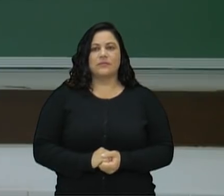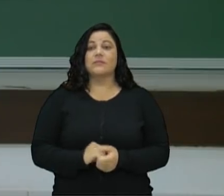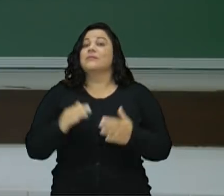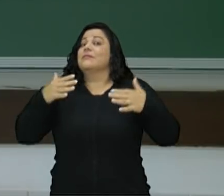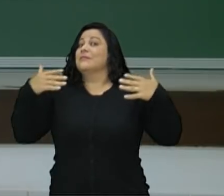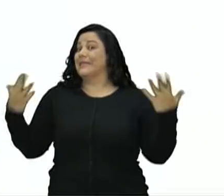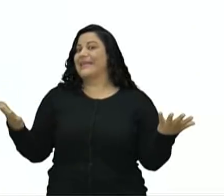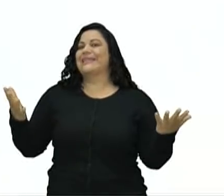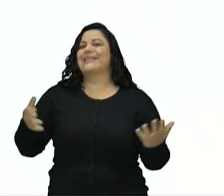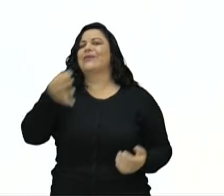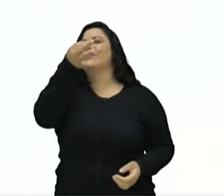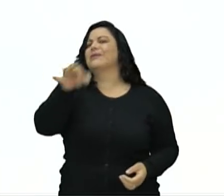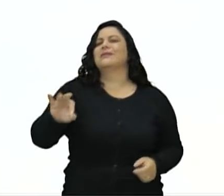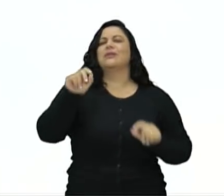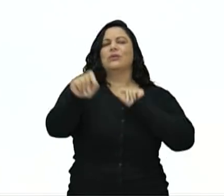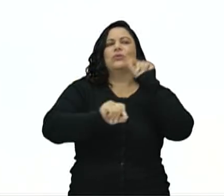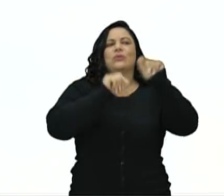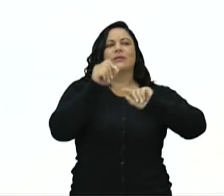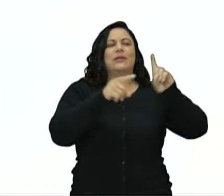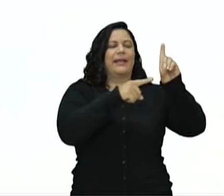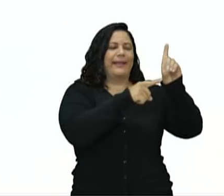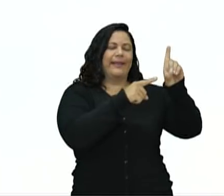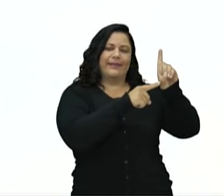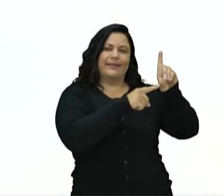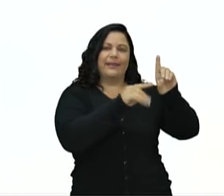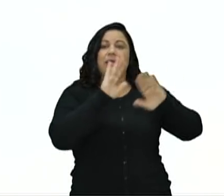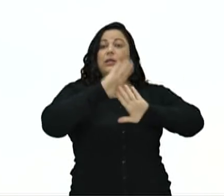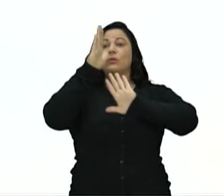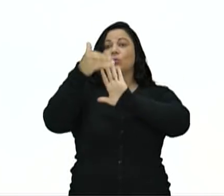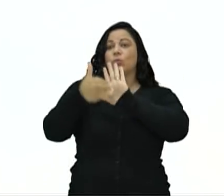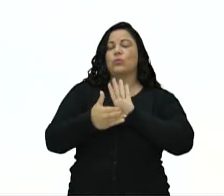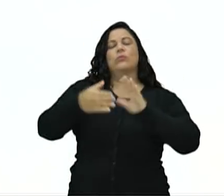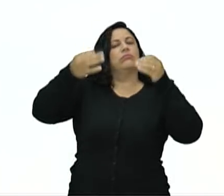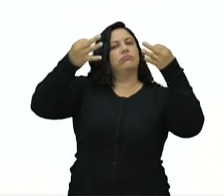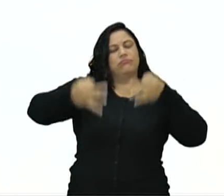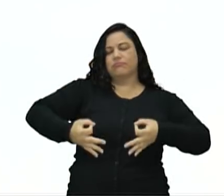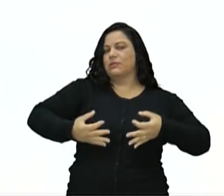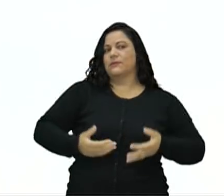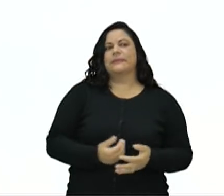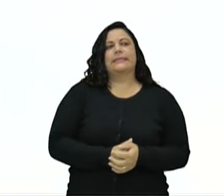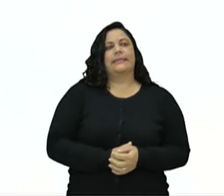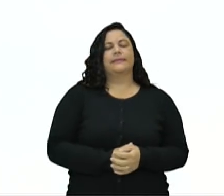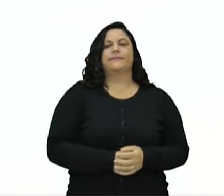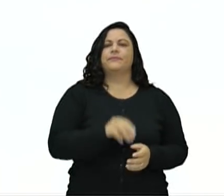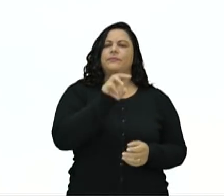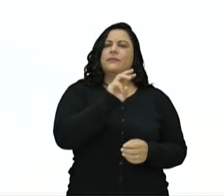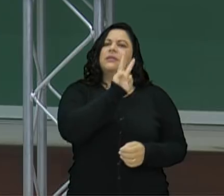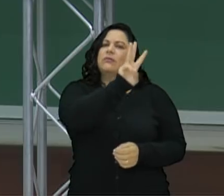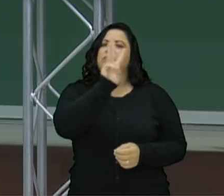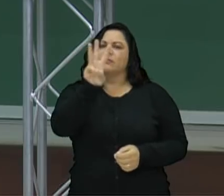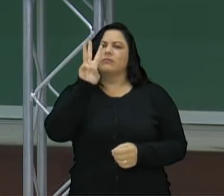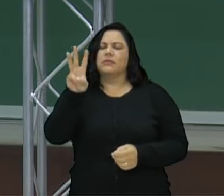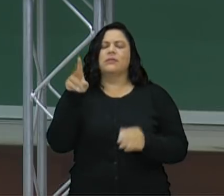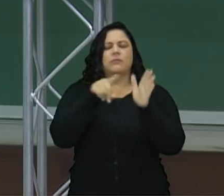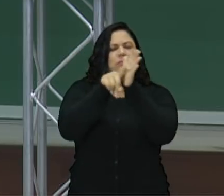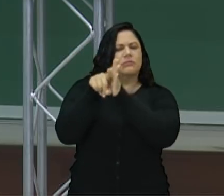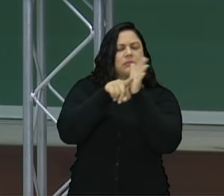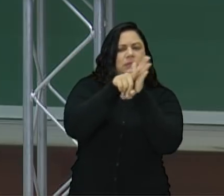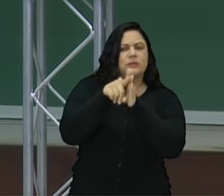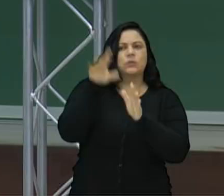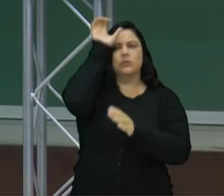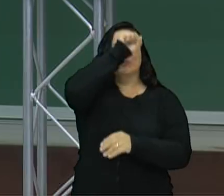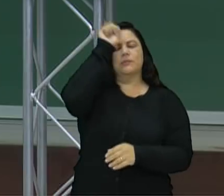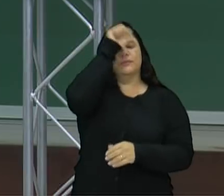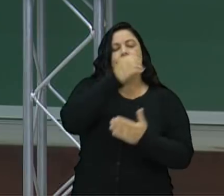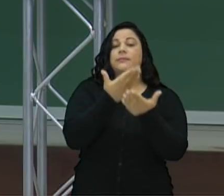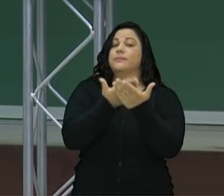Então, galera, acertou quem marcou a letra D, todas as alternativas estão corretas, né? Estão aqui as referências para vocês consultarem aí o que aprendemos na